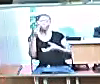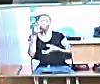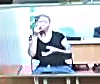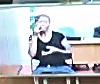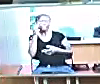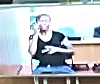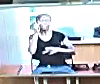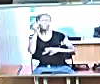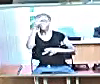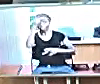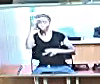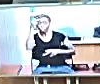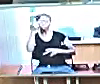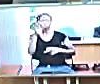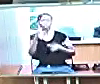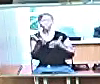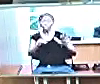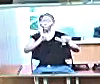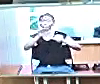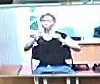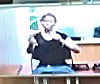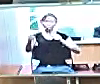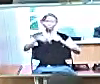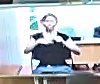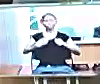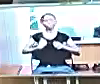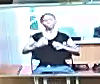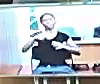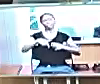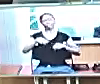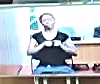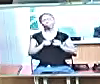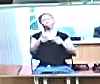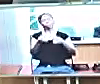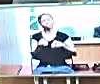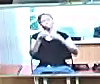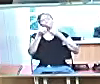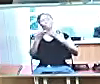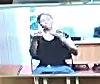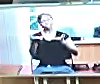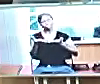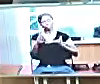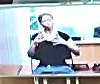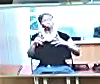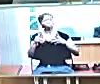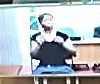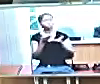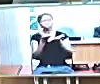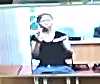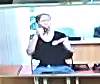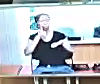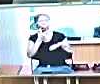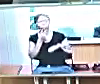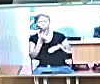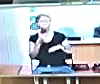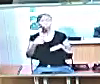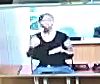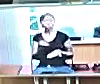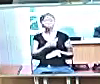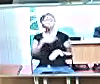ser ouvidas aqui não sejam todos e todas bem vindos e que nós possamos sempre